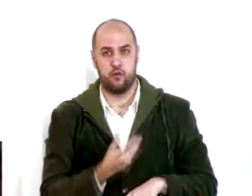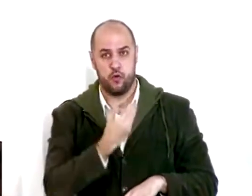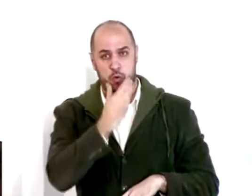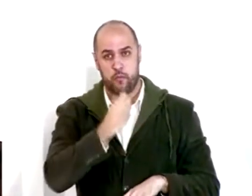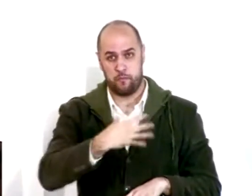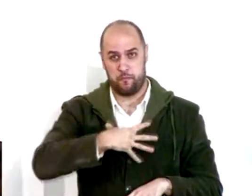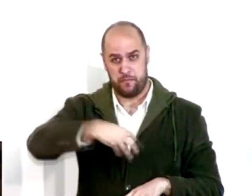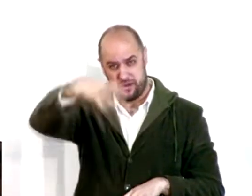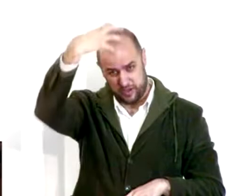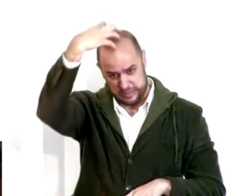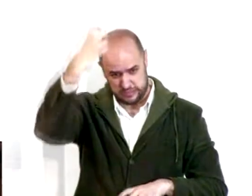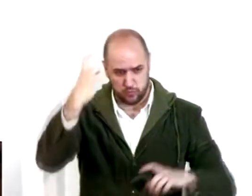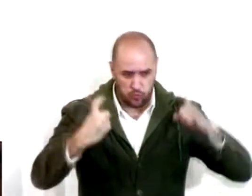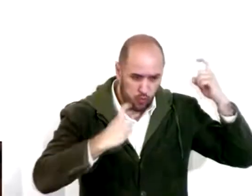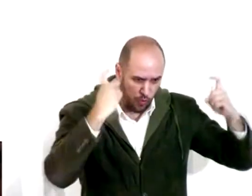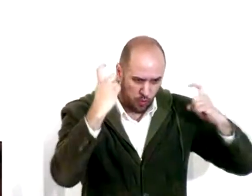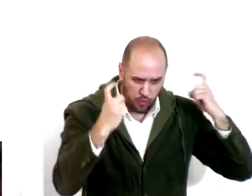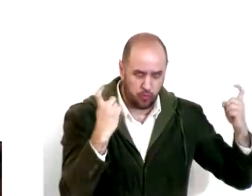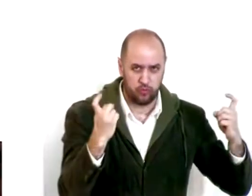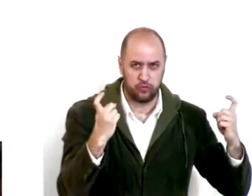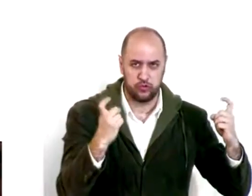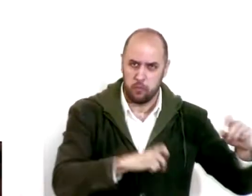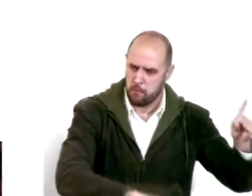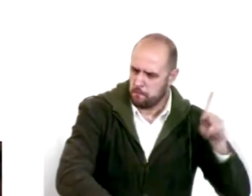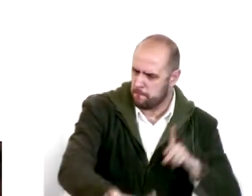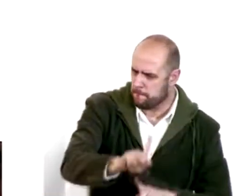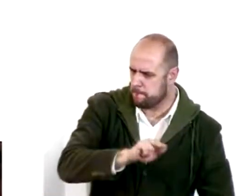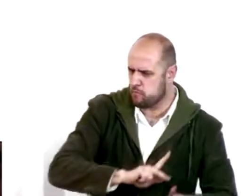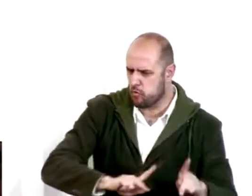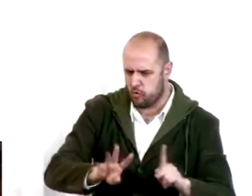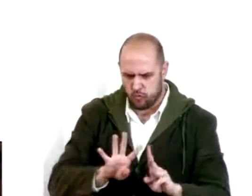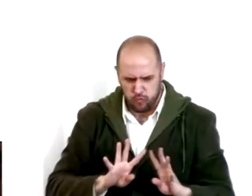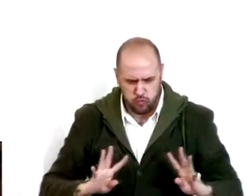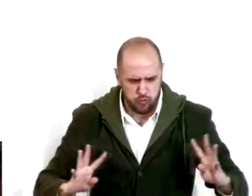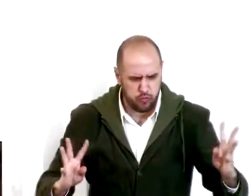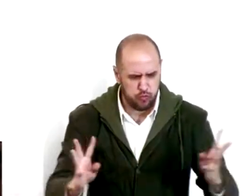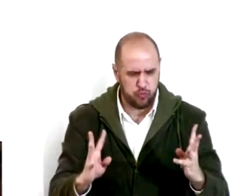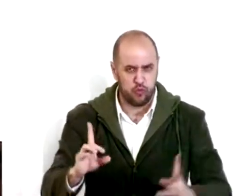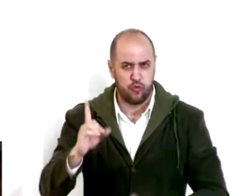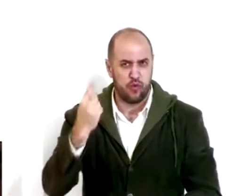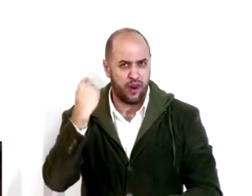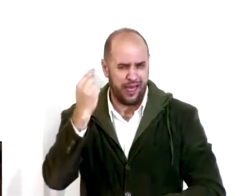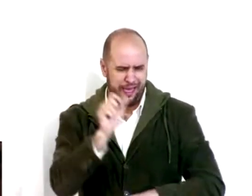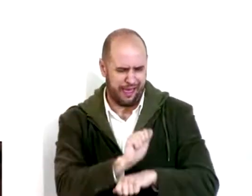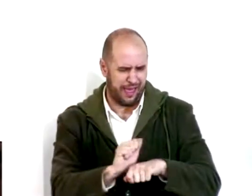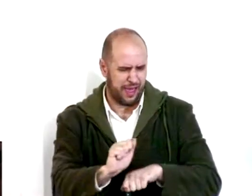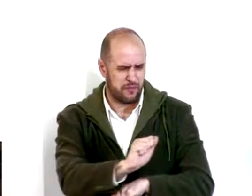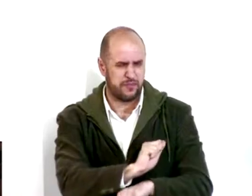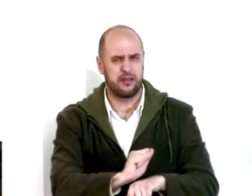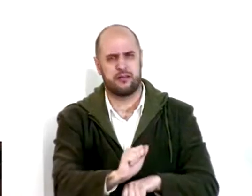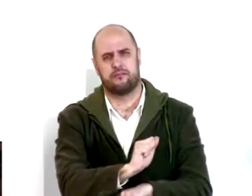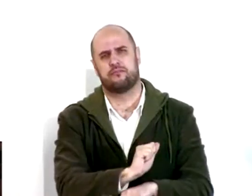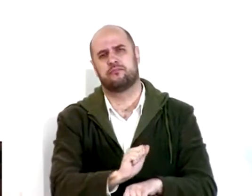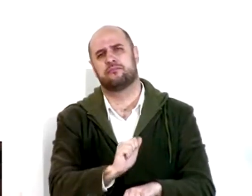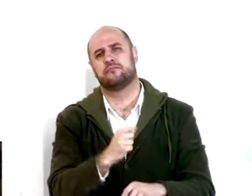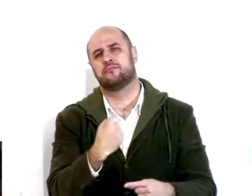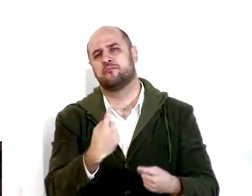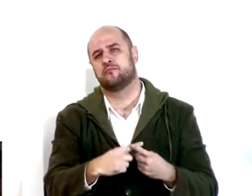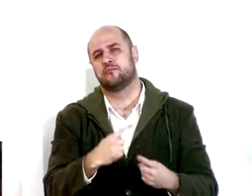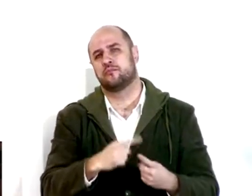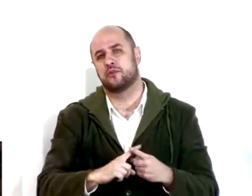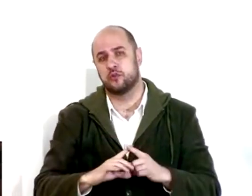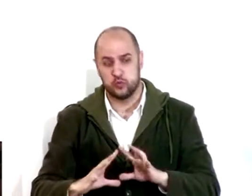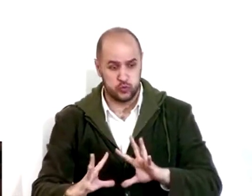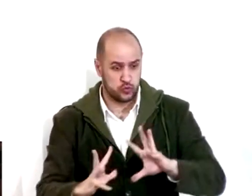se reúnem. O povo de Deus, o povo do Deus de Abraão, porque a Deus